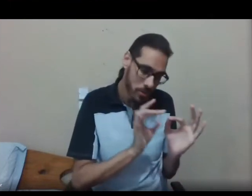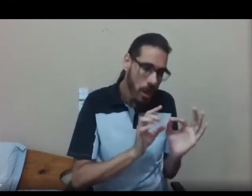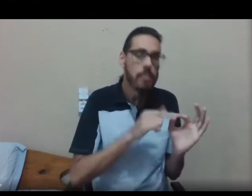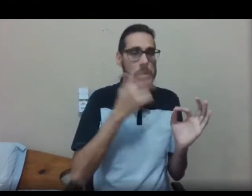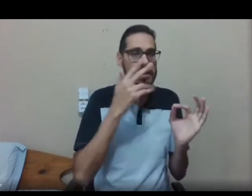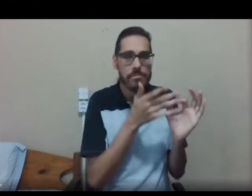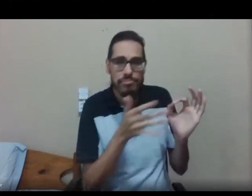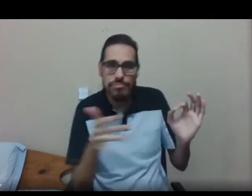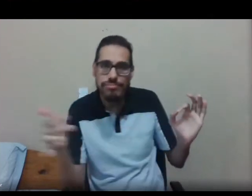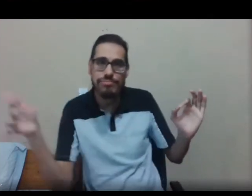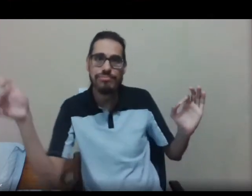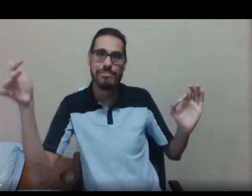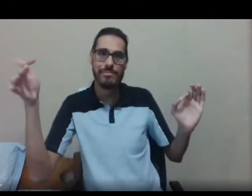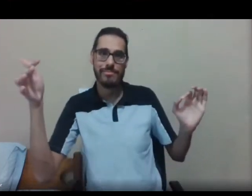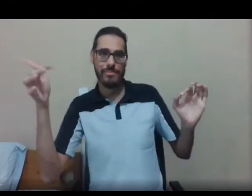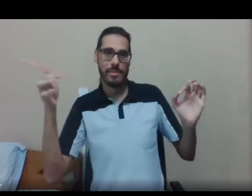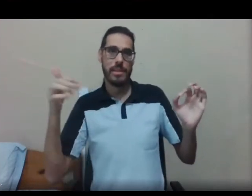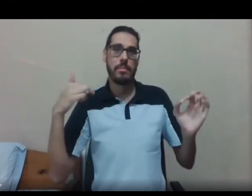gente possa